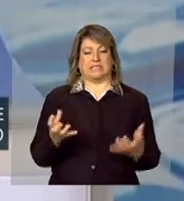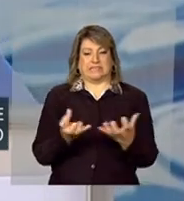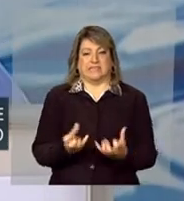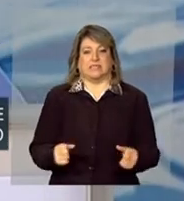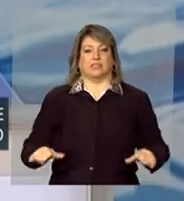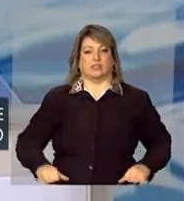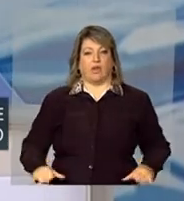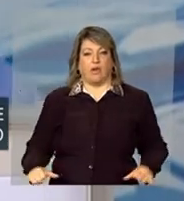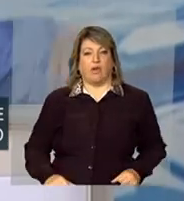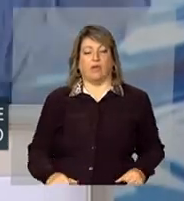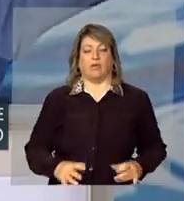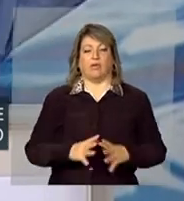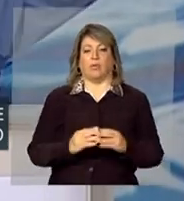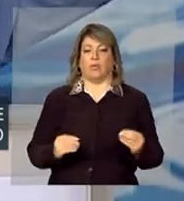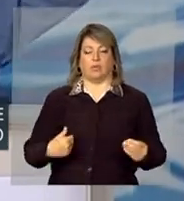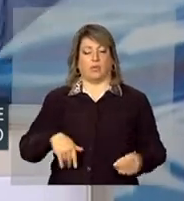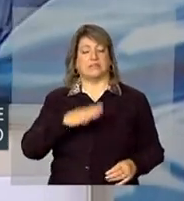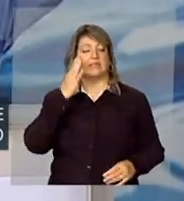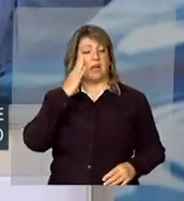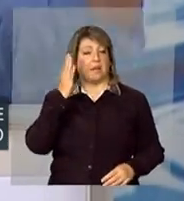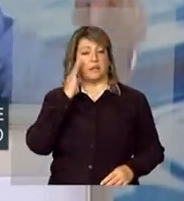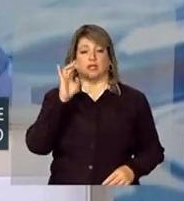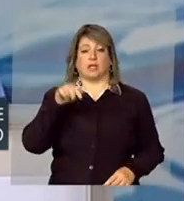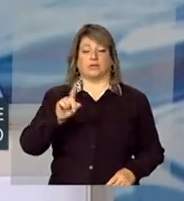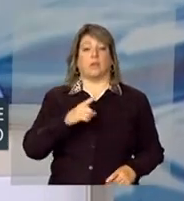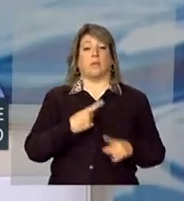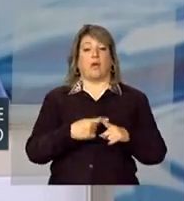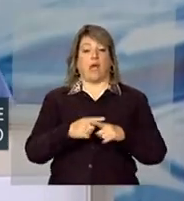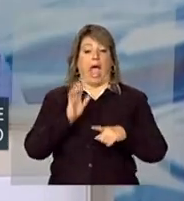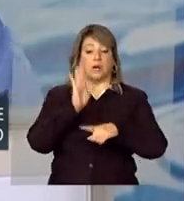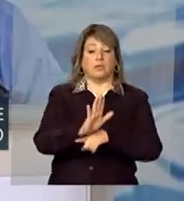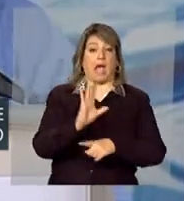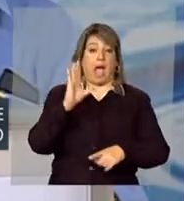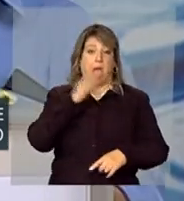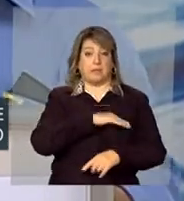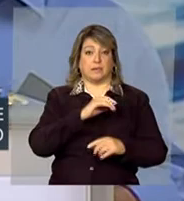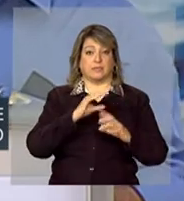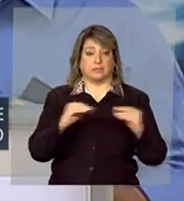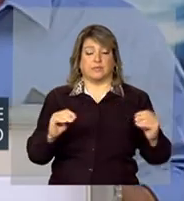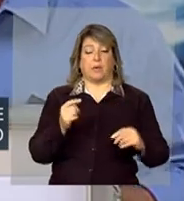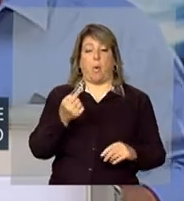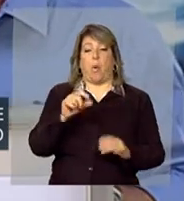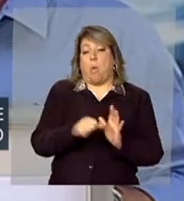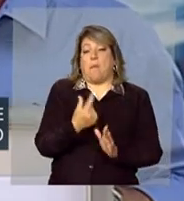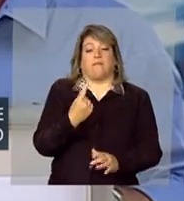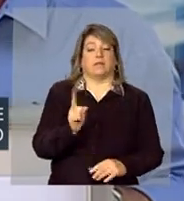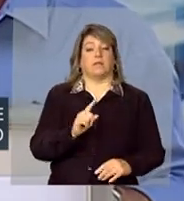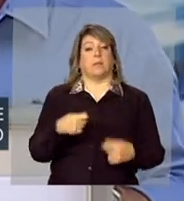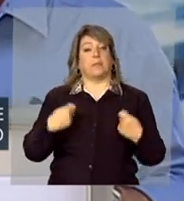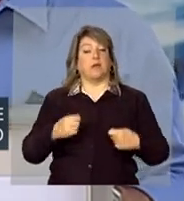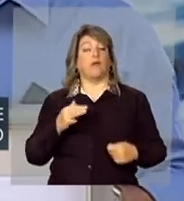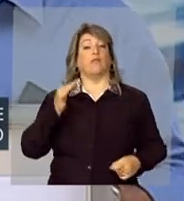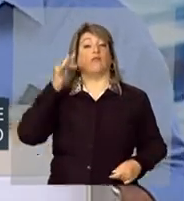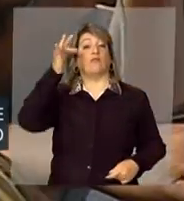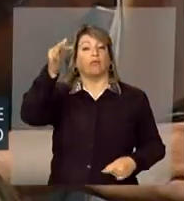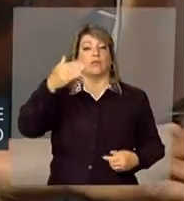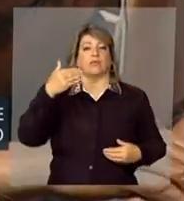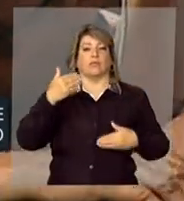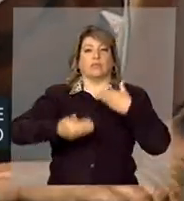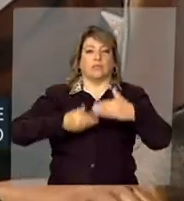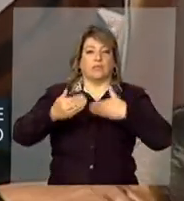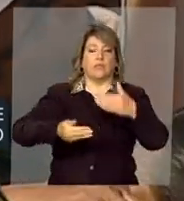as secas, porque outras secas virão e nós temos que estar mais preparados,